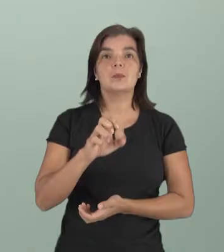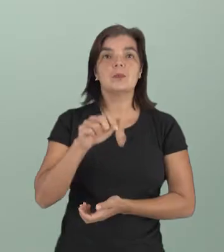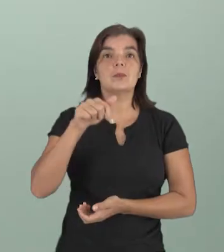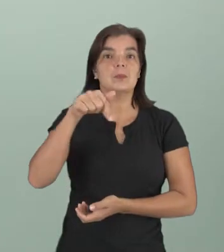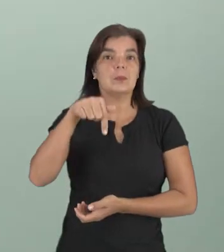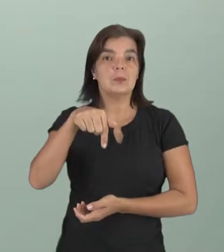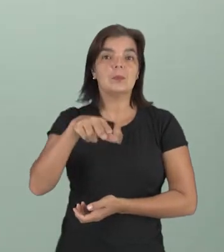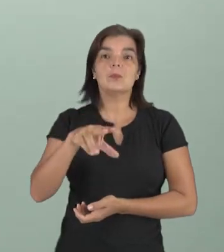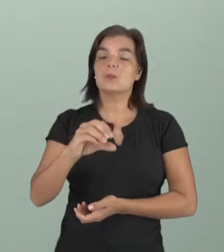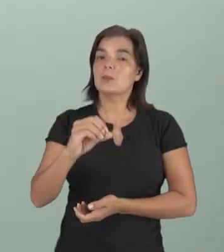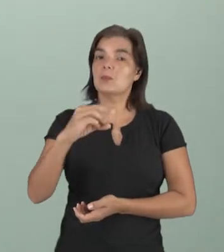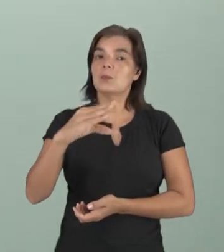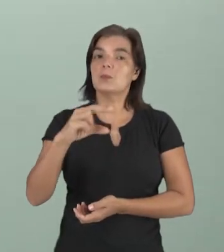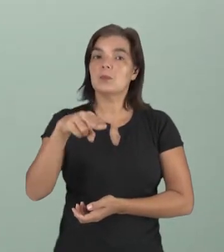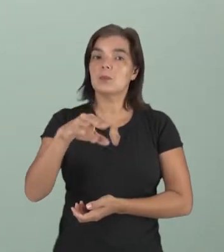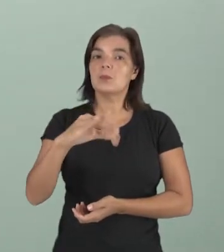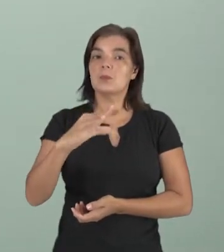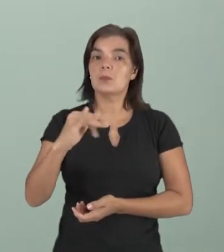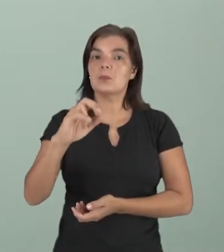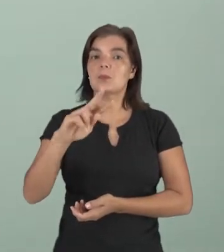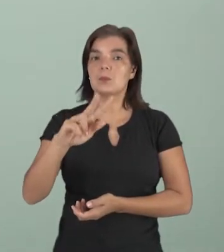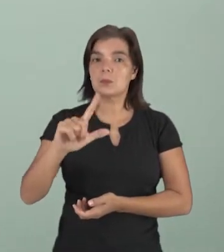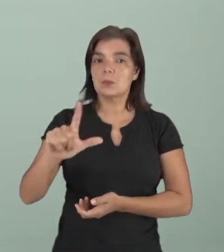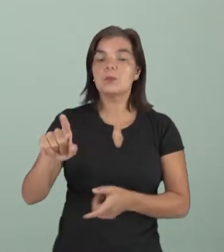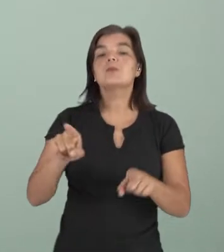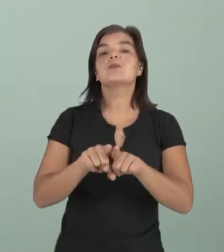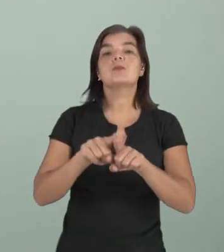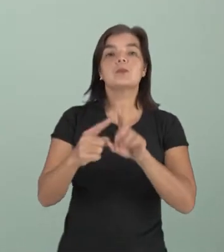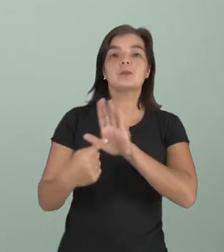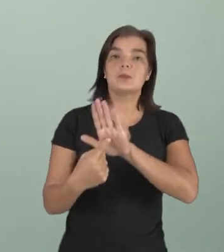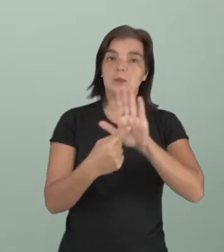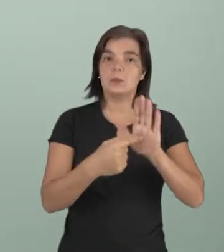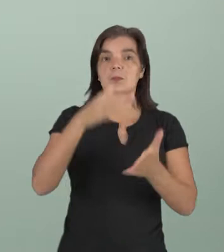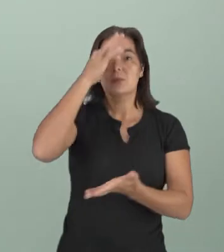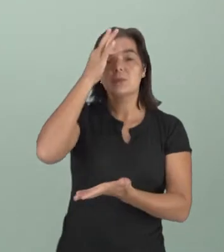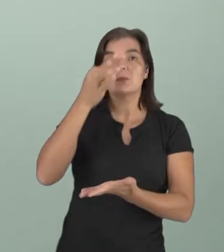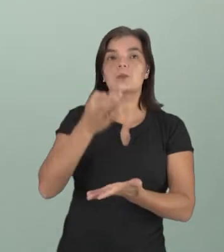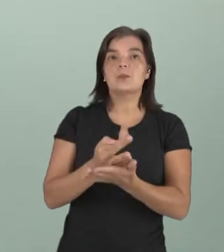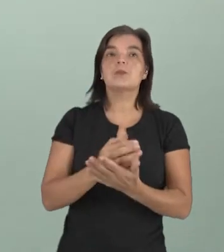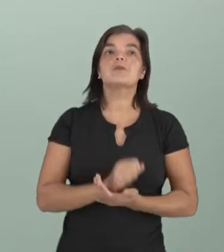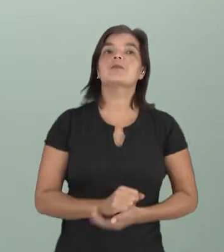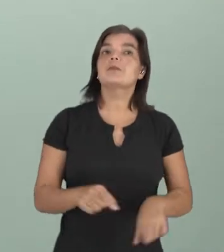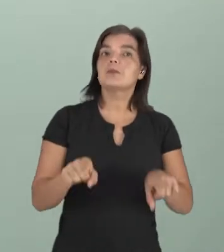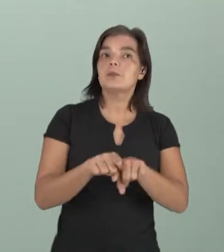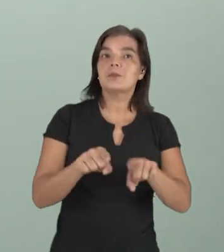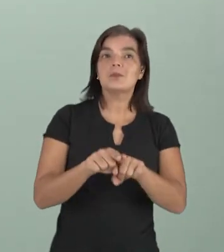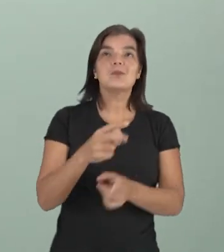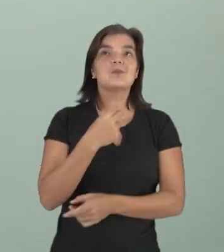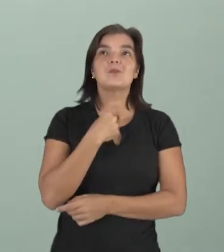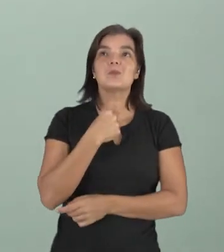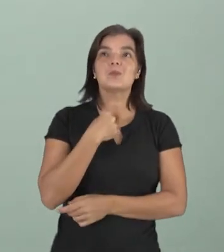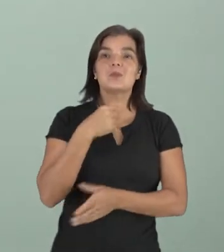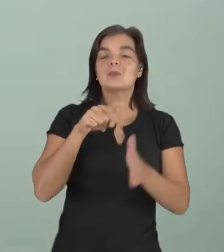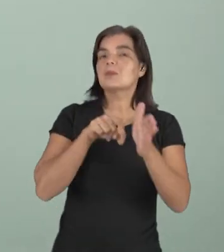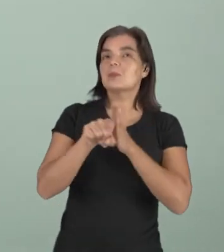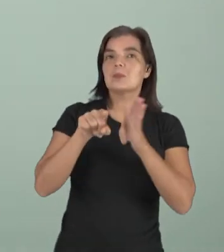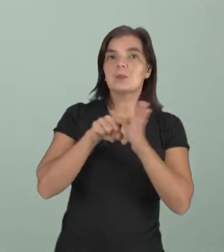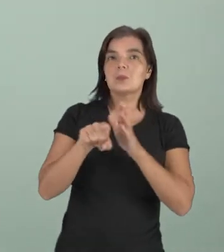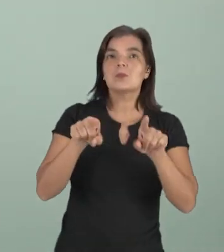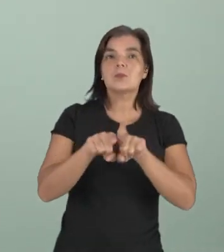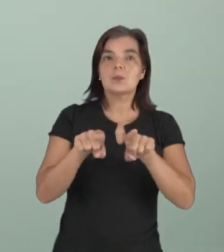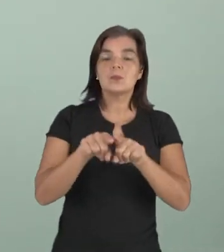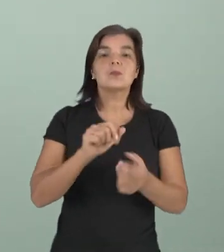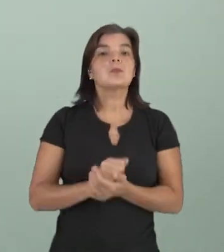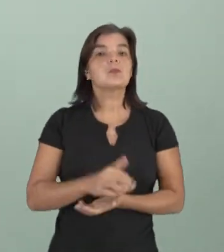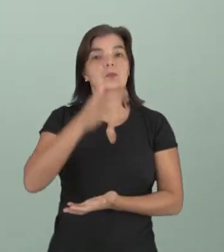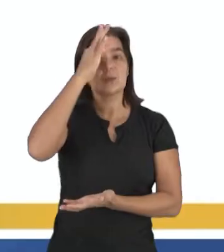cognoscível, a verdade pode ser conhecida, revelada pela fé. E tem mais, ela não pode ser questionada. Então,